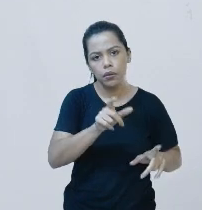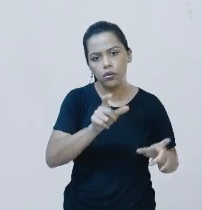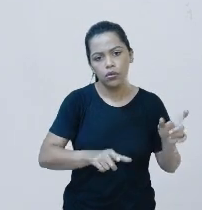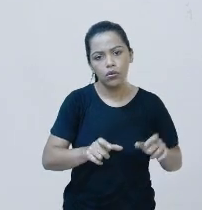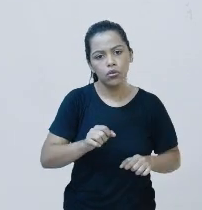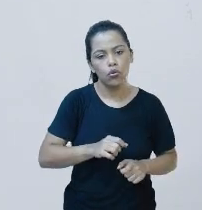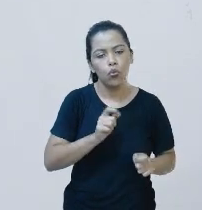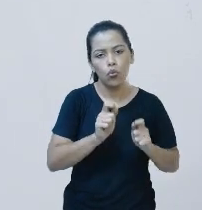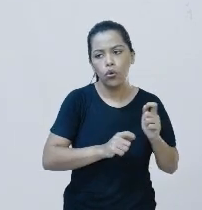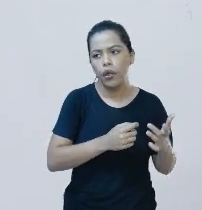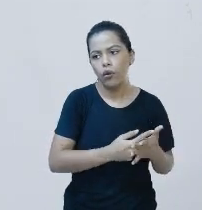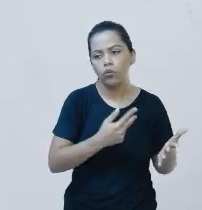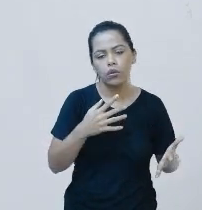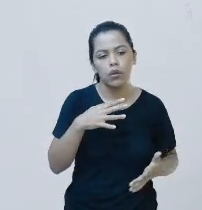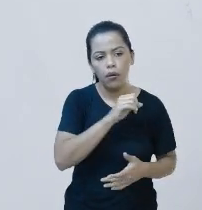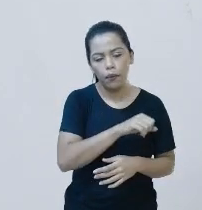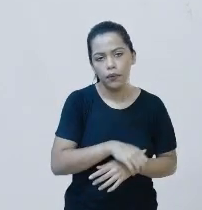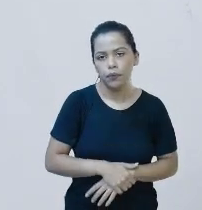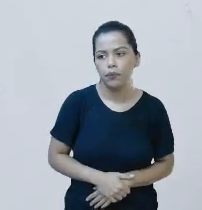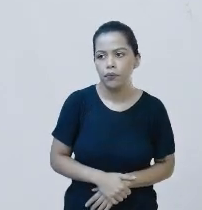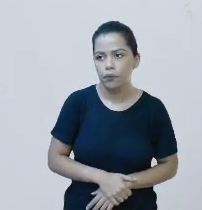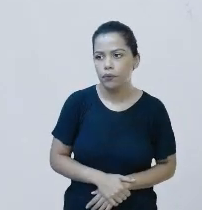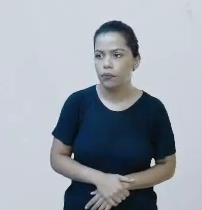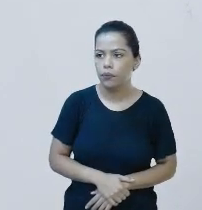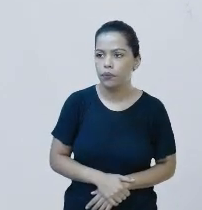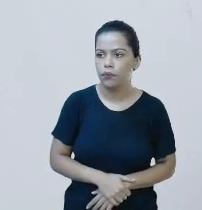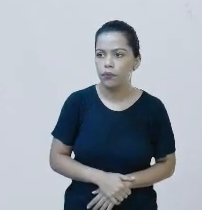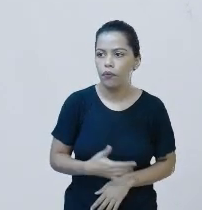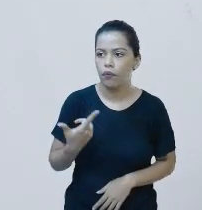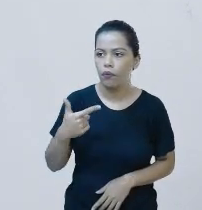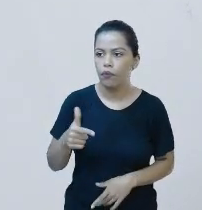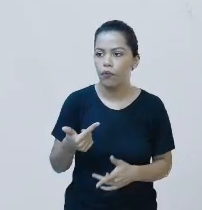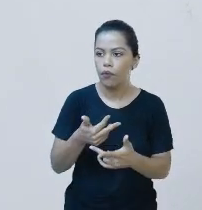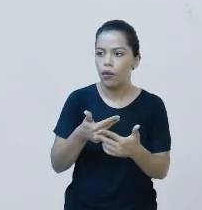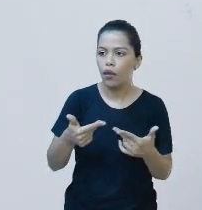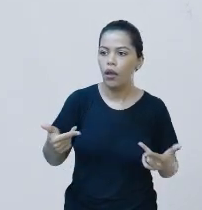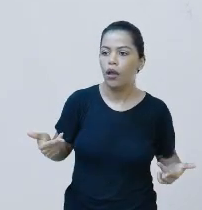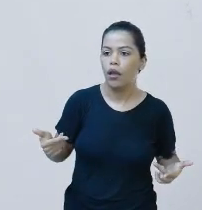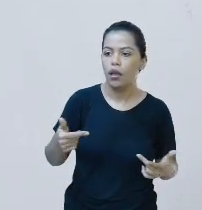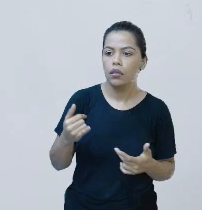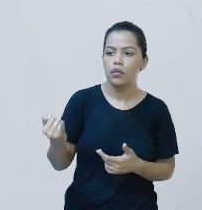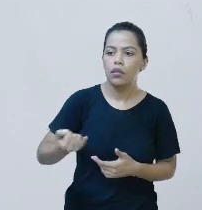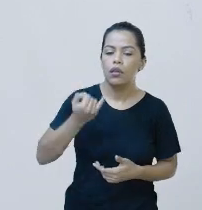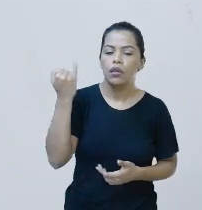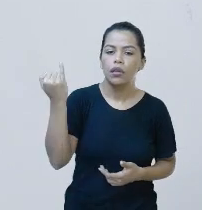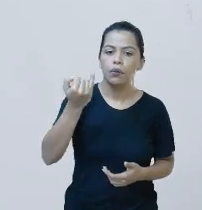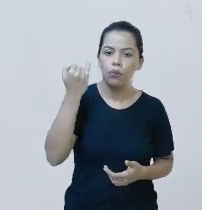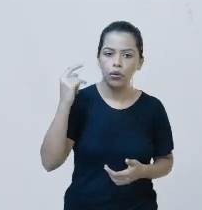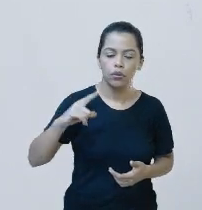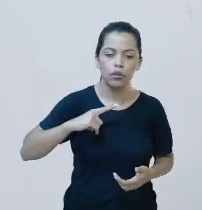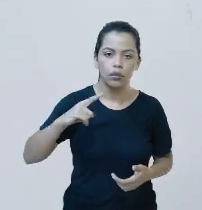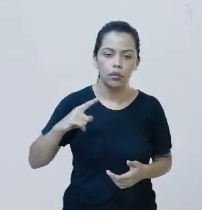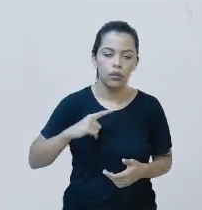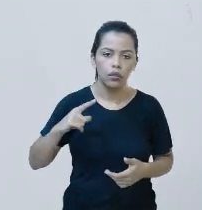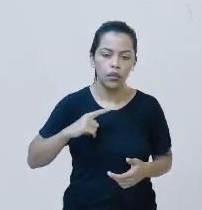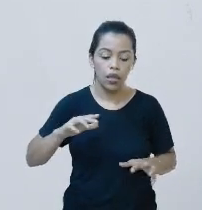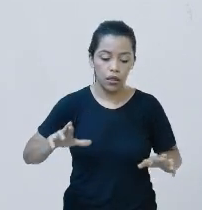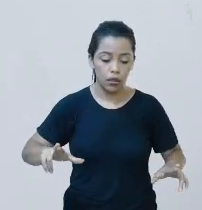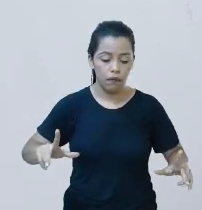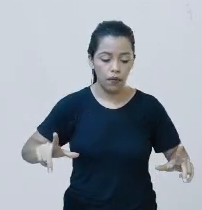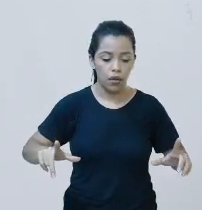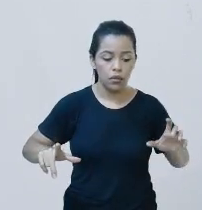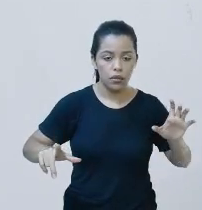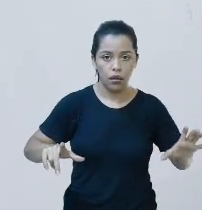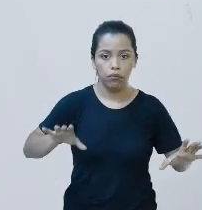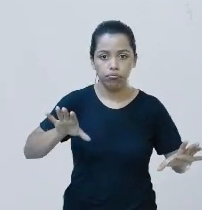que aconteceu. Outra característica importante que faz a diferenciação